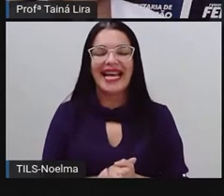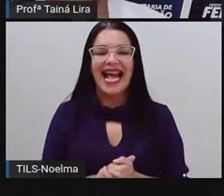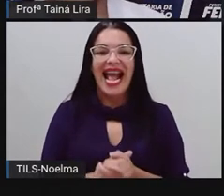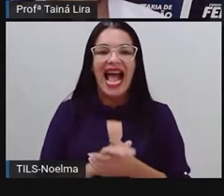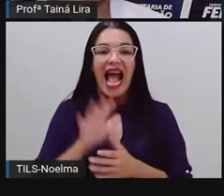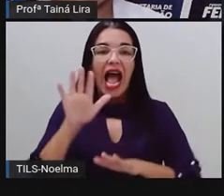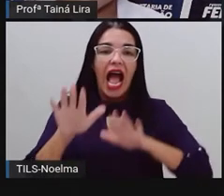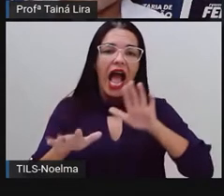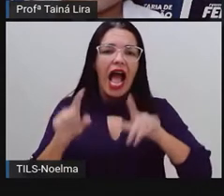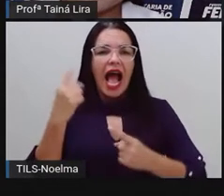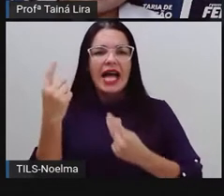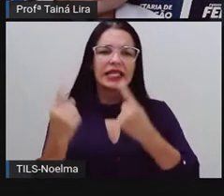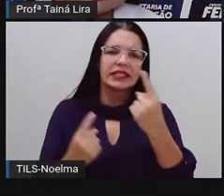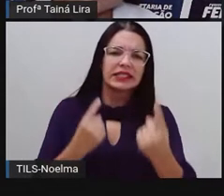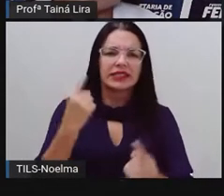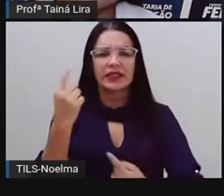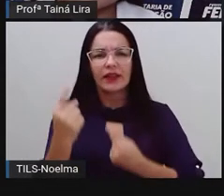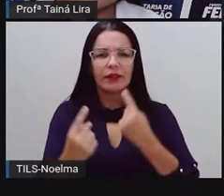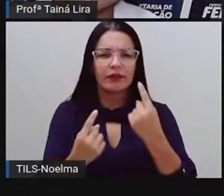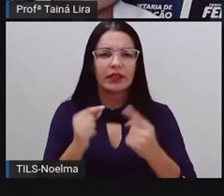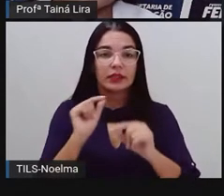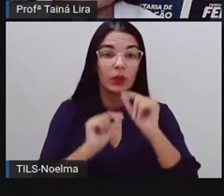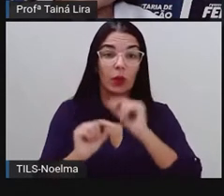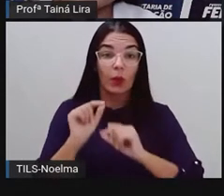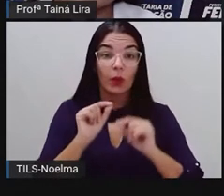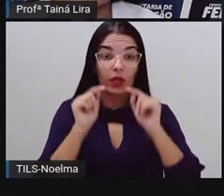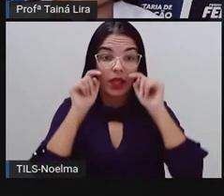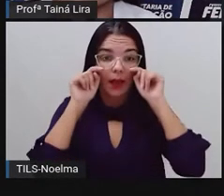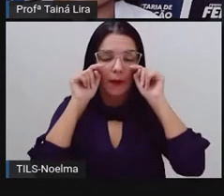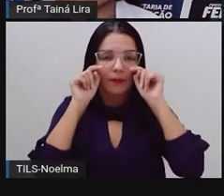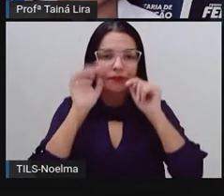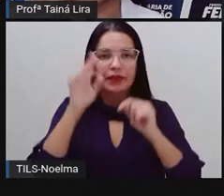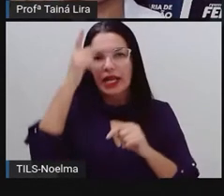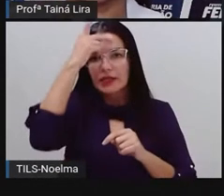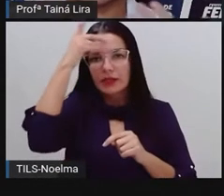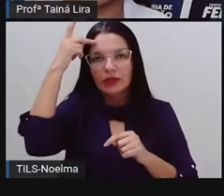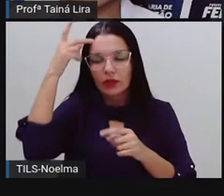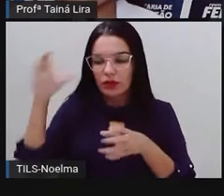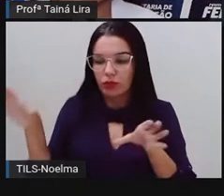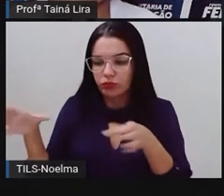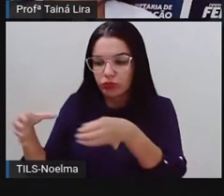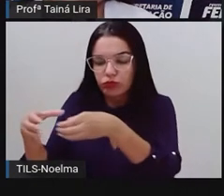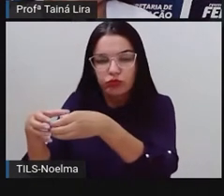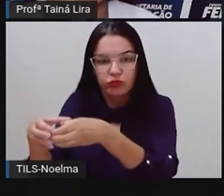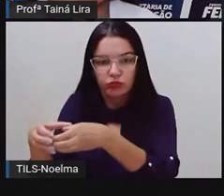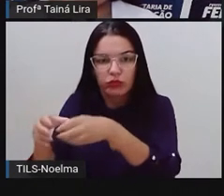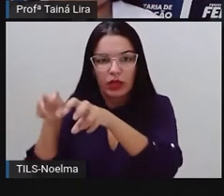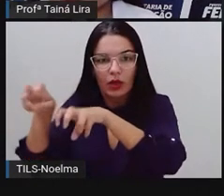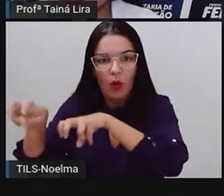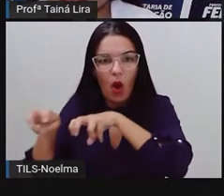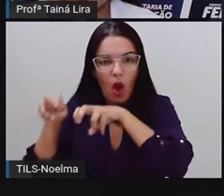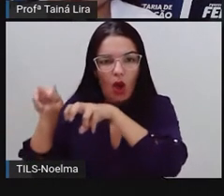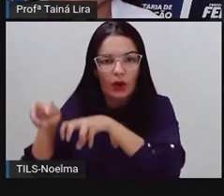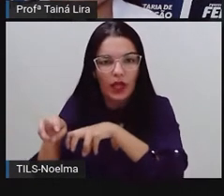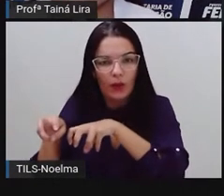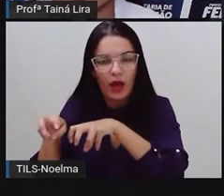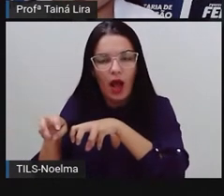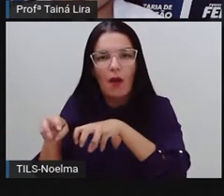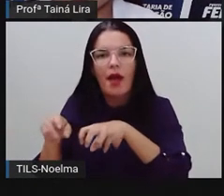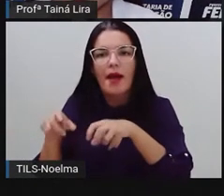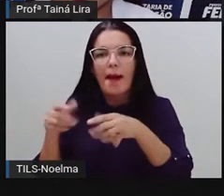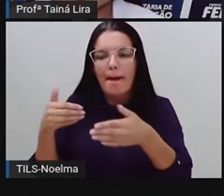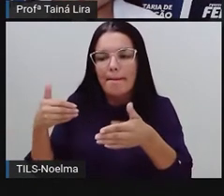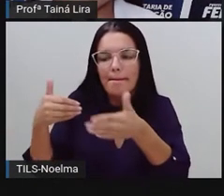as casas é tudo Pertinho então muitas vezes não precisa né de ter um transporte ali para se deslocar